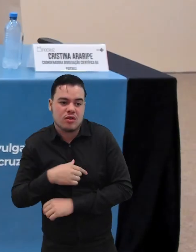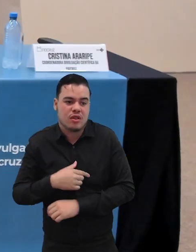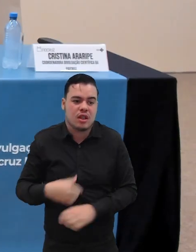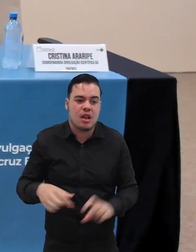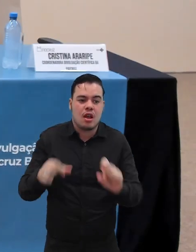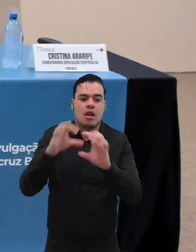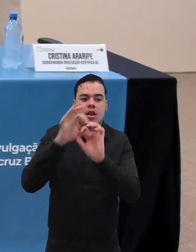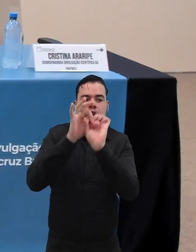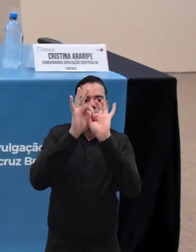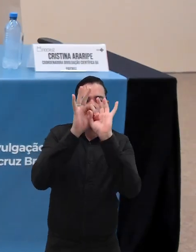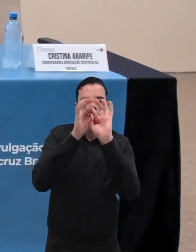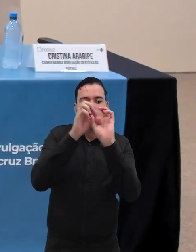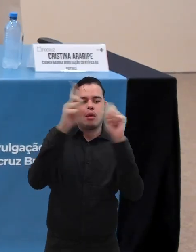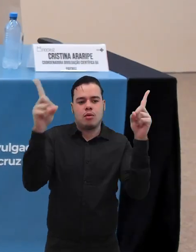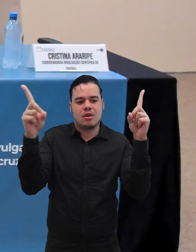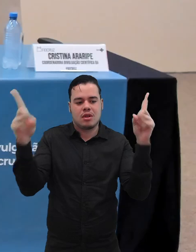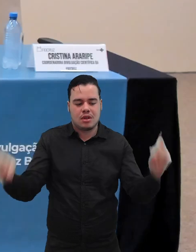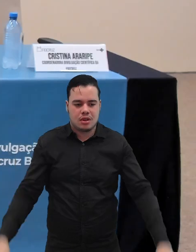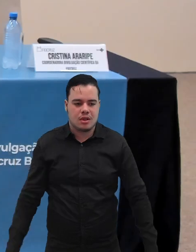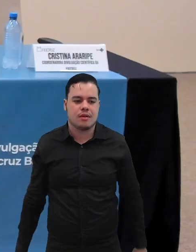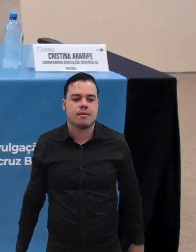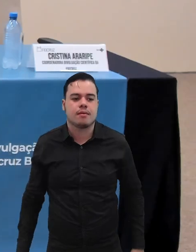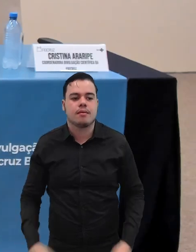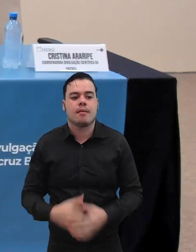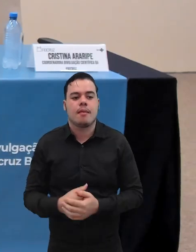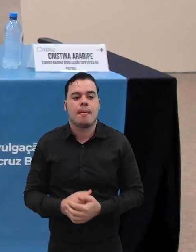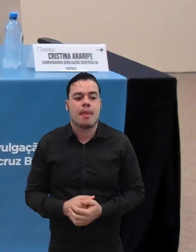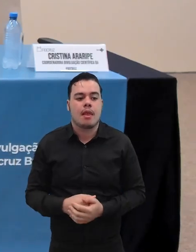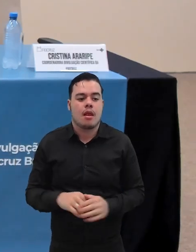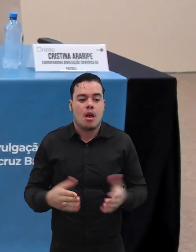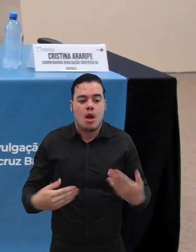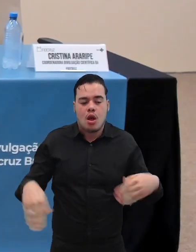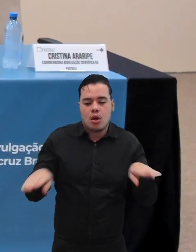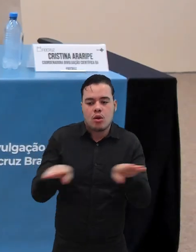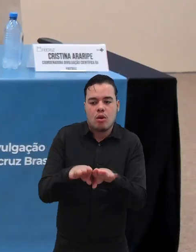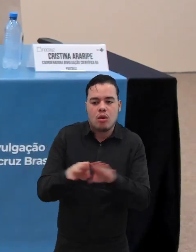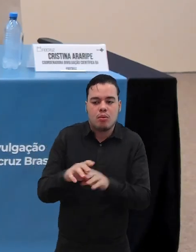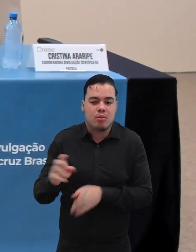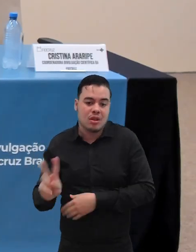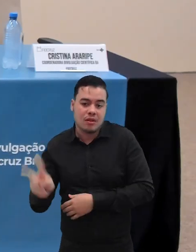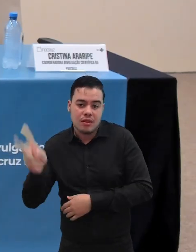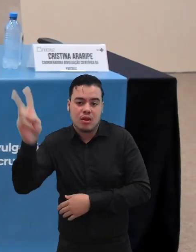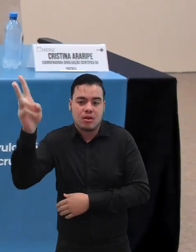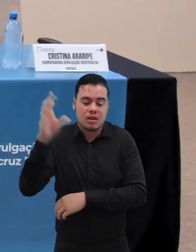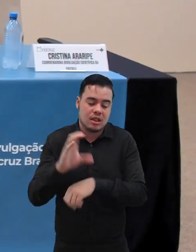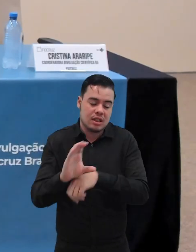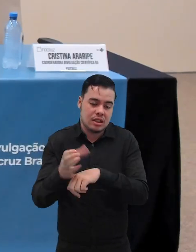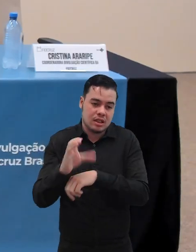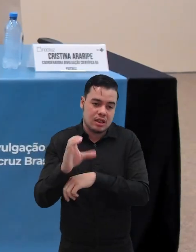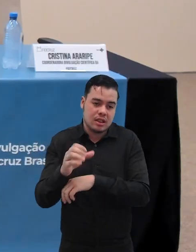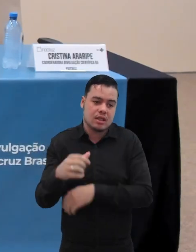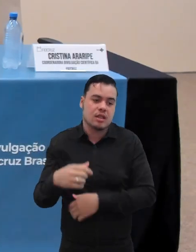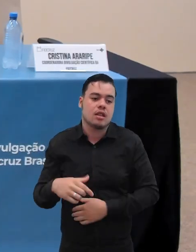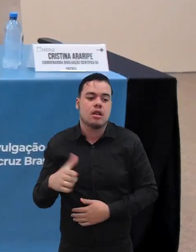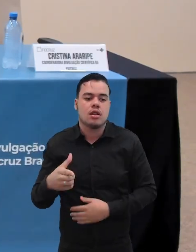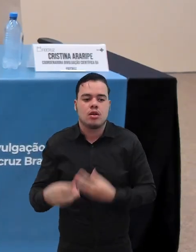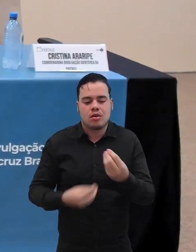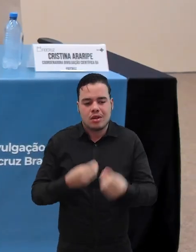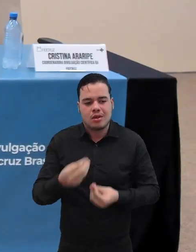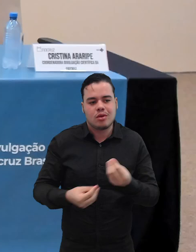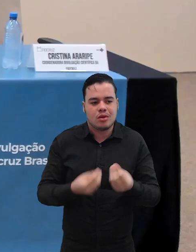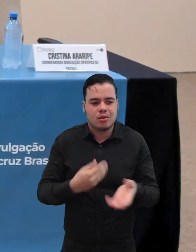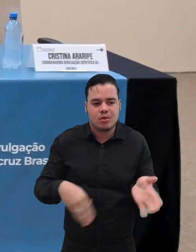ciência que está na boca do povo, sim. E, da mesma forma, para valorizar essa ciência, a gente não valoriza a ciência sem uma